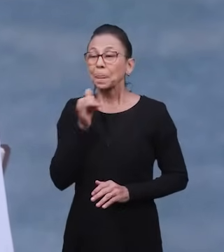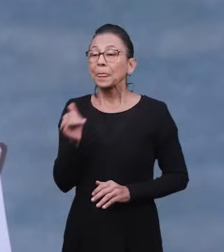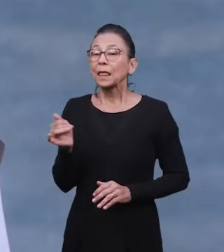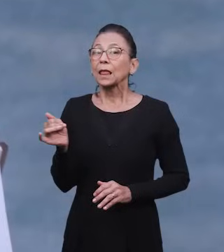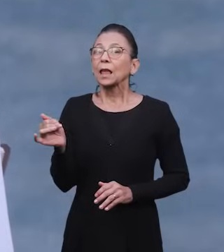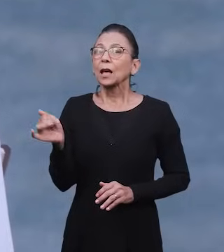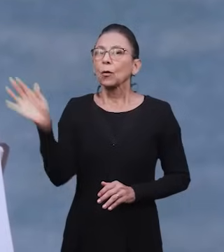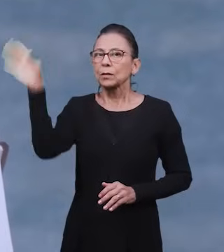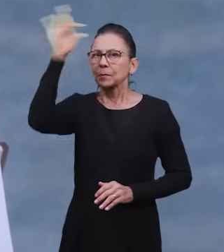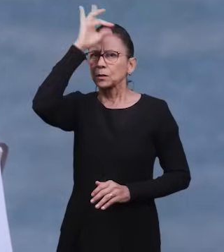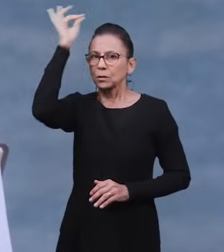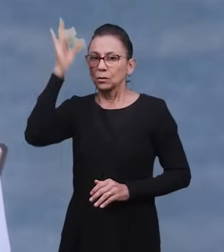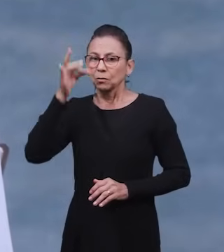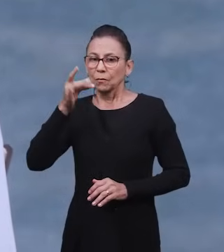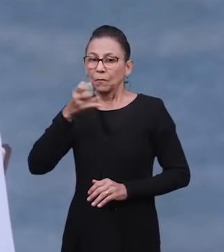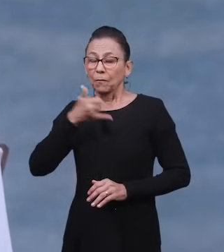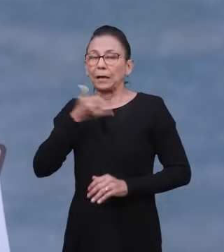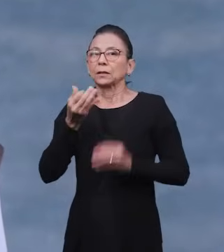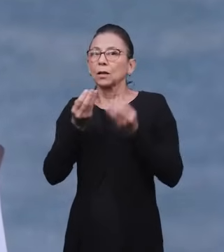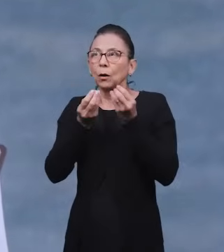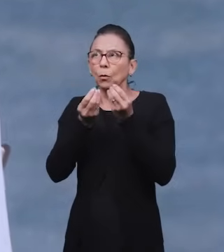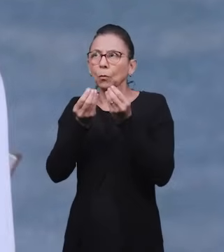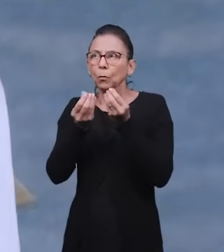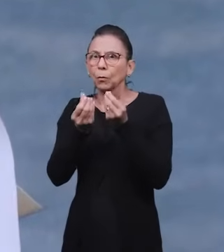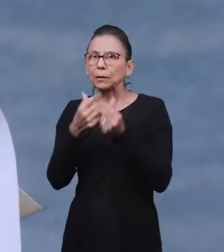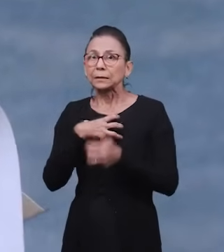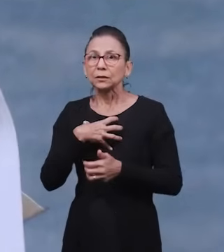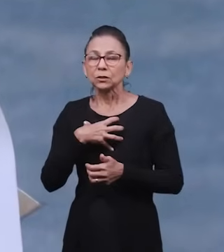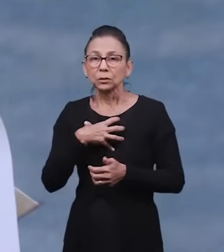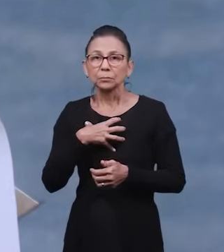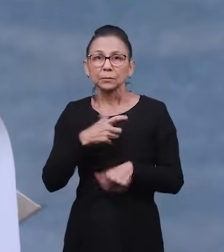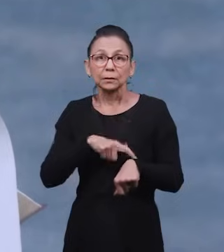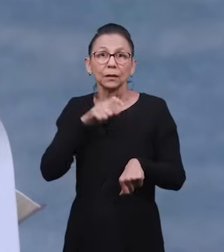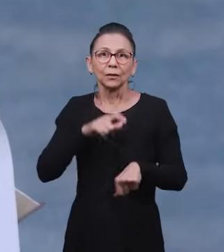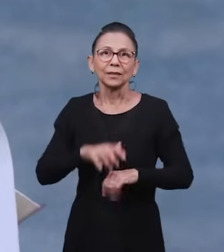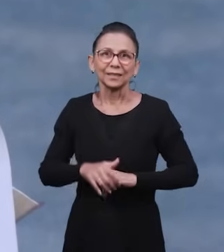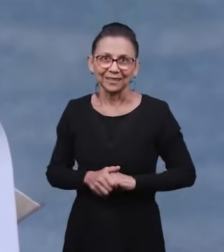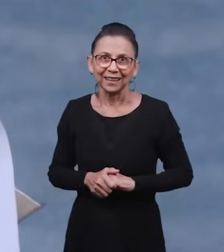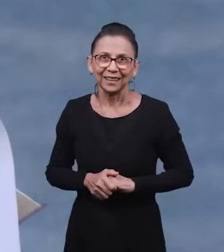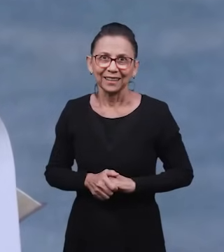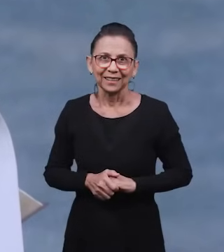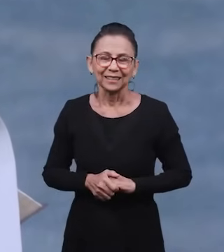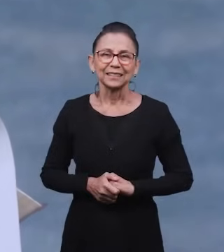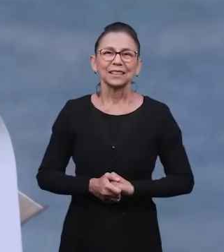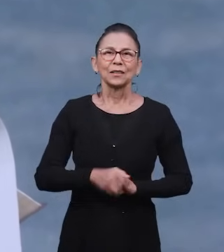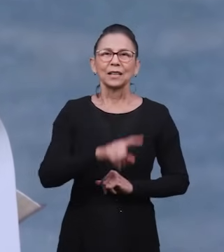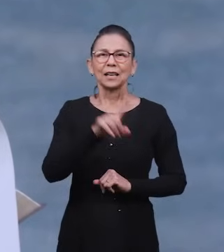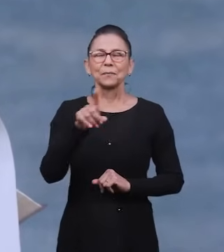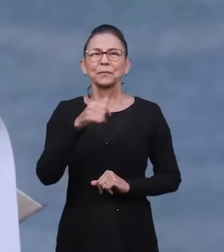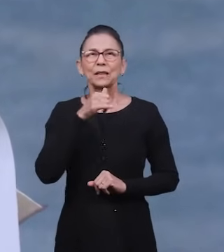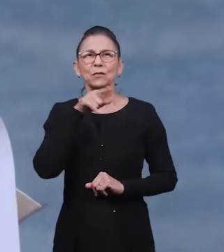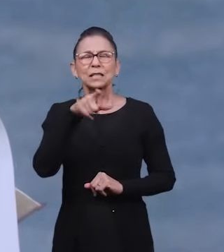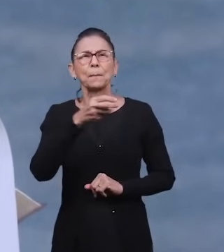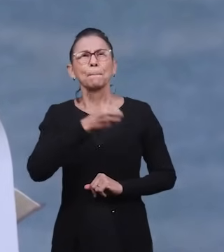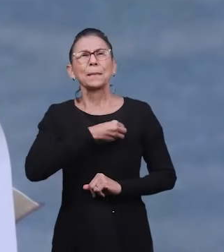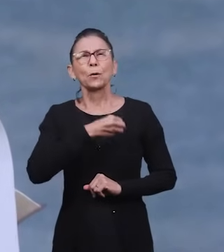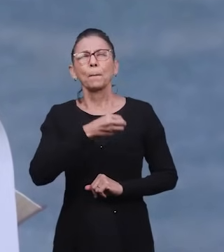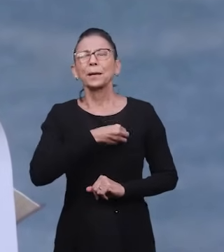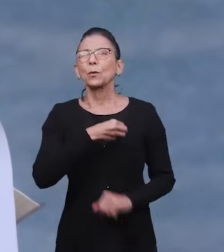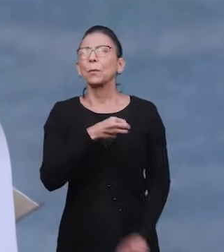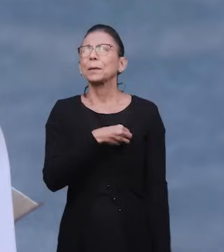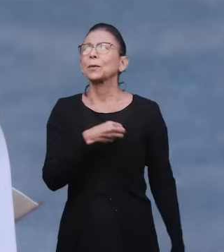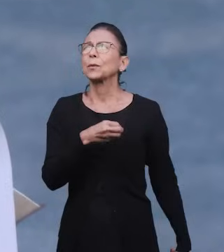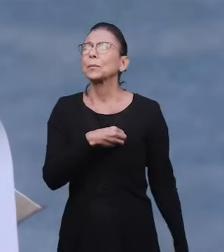erramos, falhamos, pecamos, quem que diz que nós pecamos? Não é a nossa consciência, não. É o Espírito Santo que diz. Podemos ter